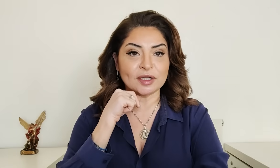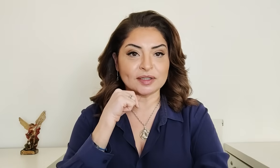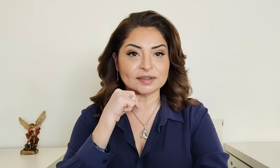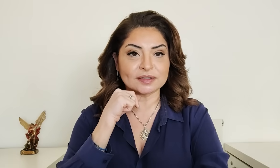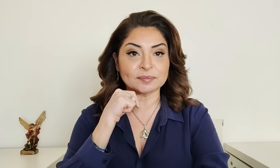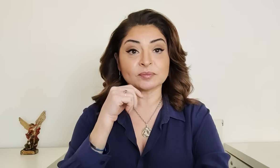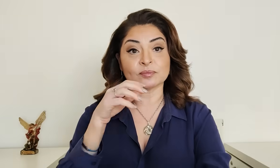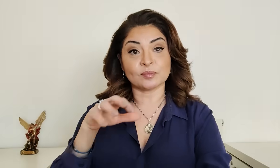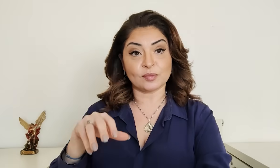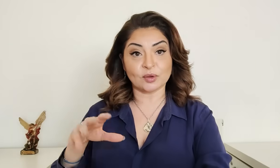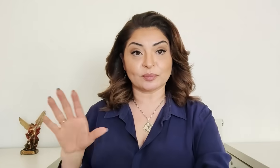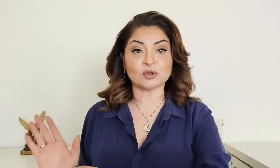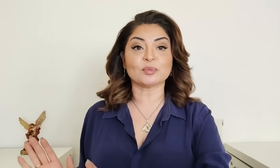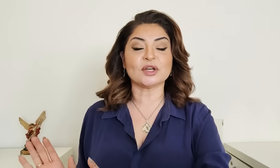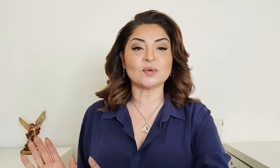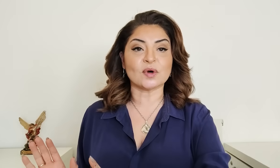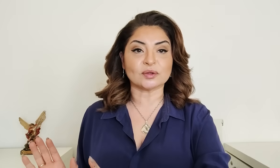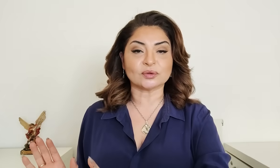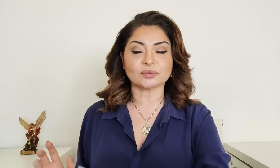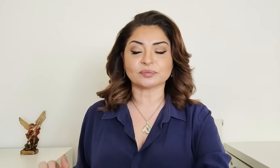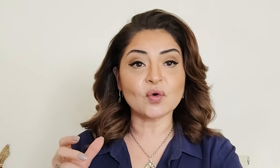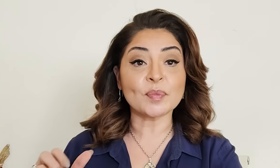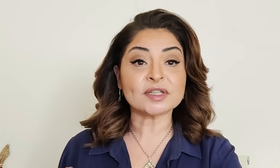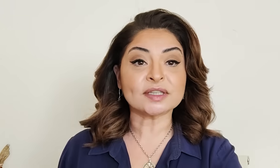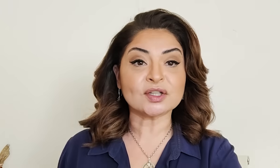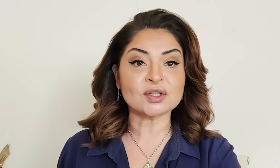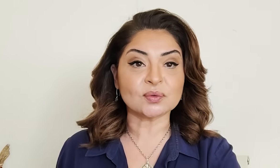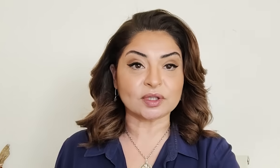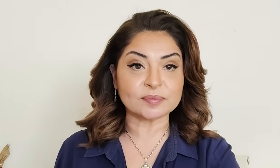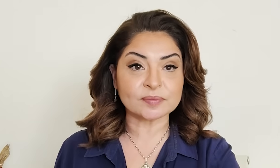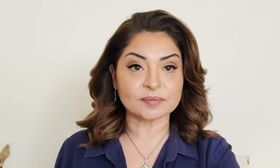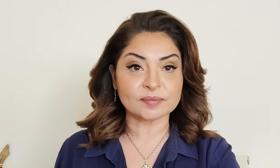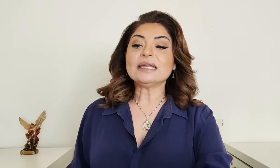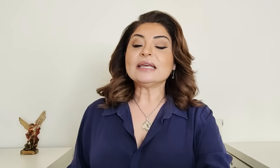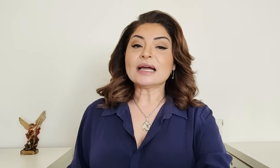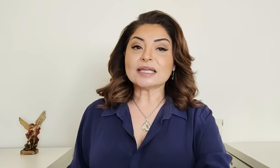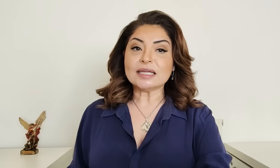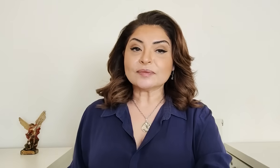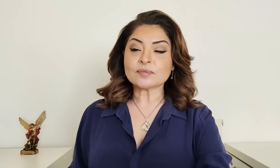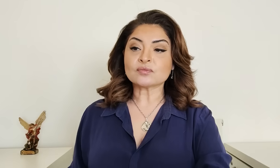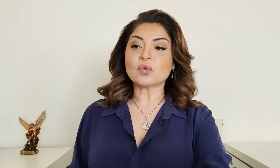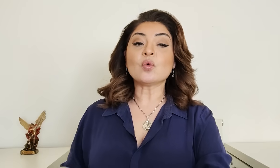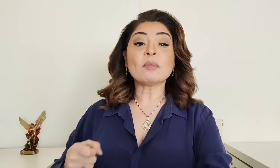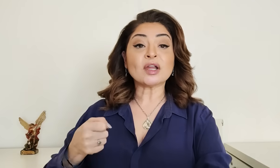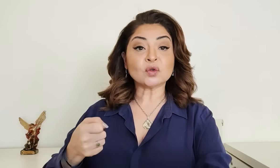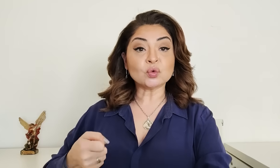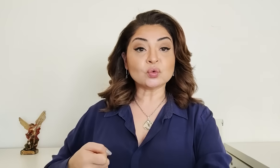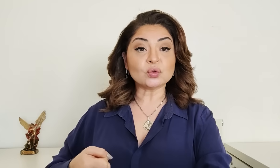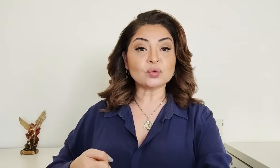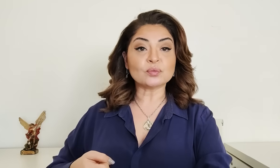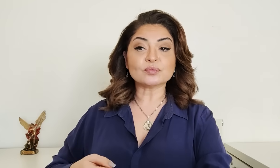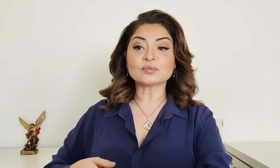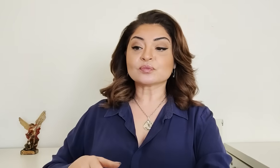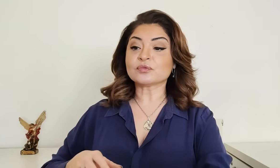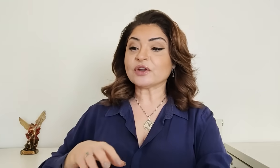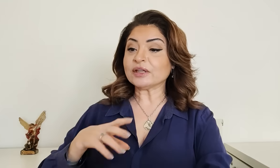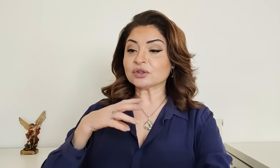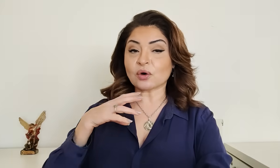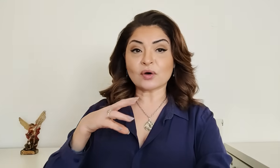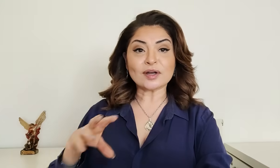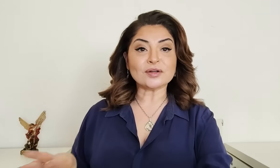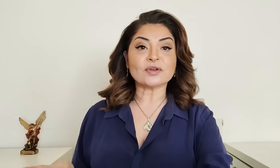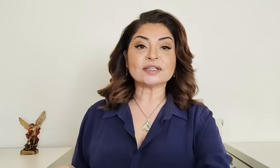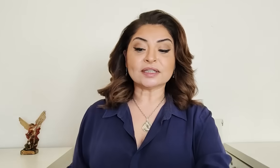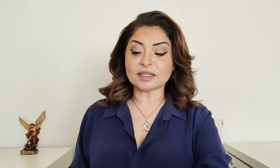no BRICS? Pelo menos por enquanto, o presidente Lula. E aí, o Maduro